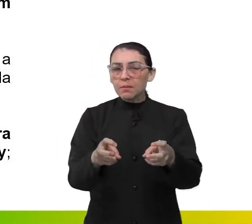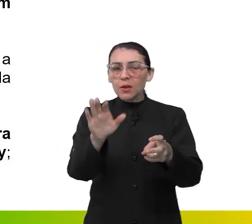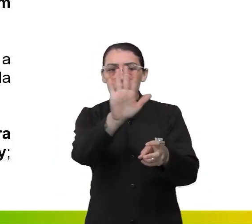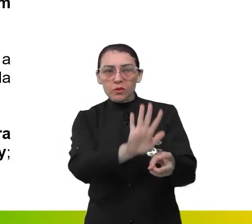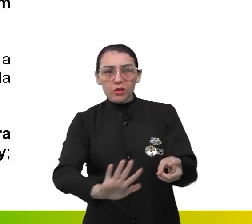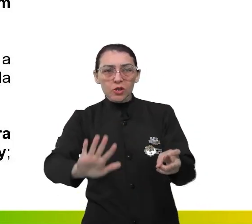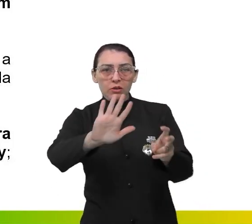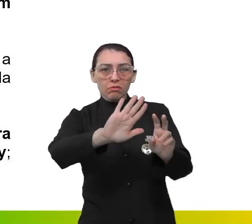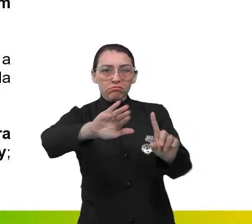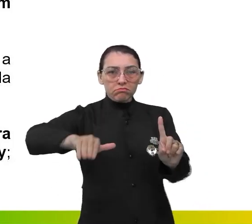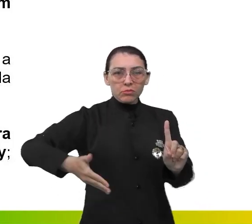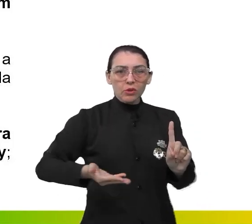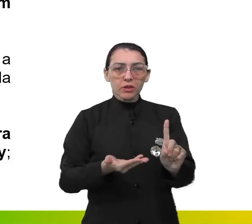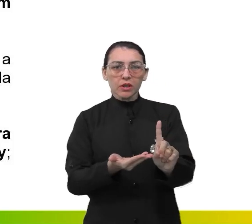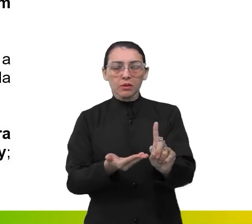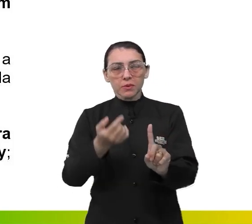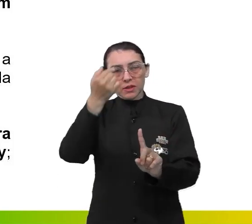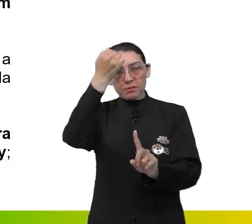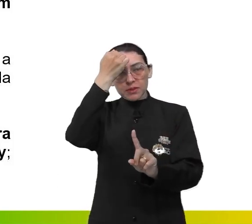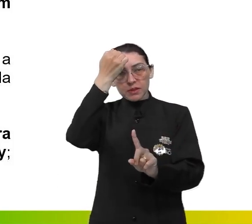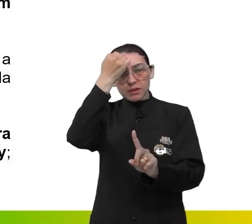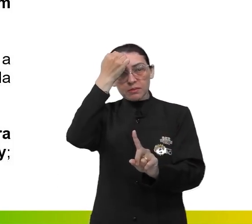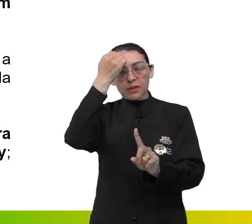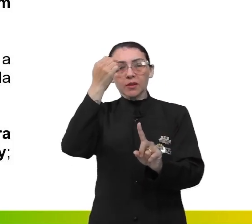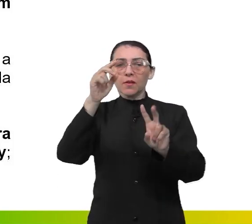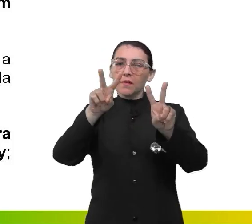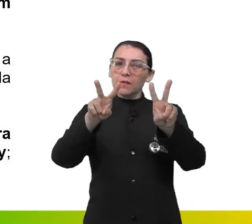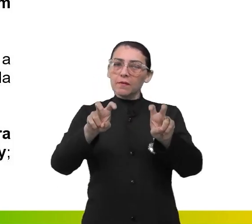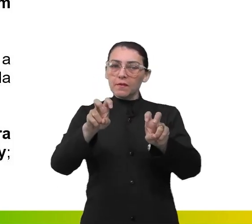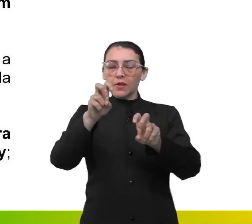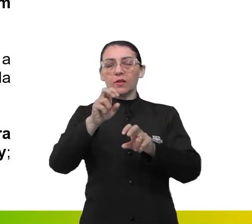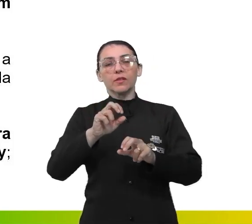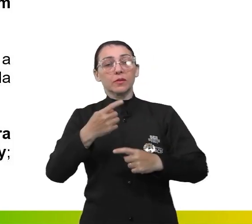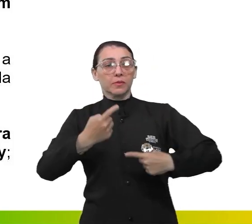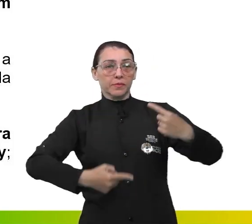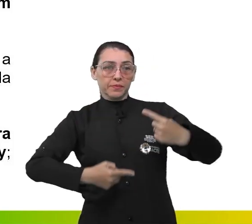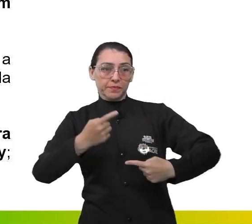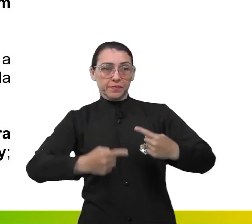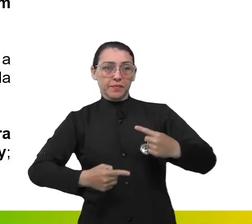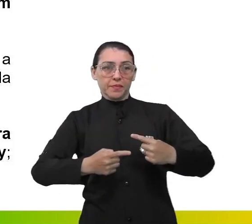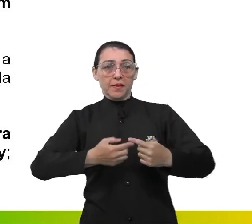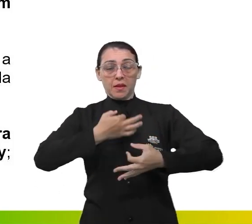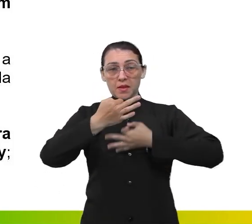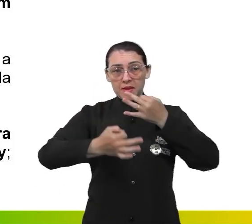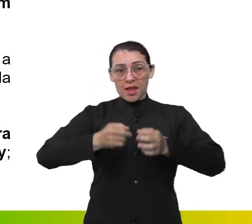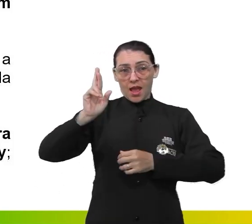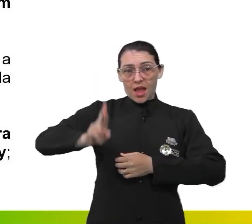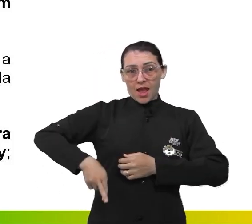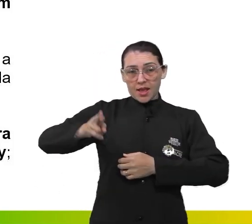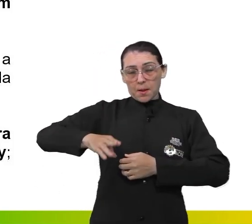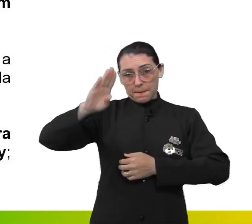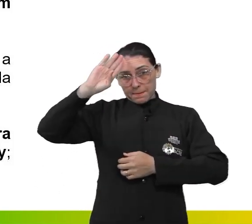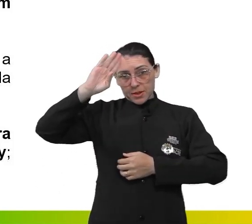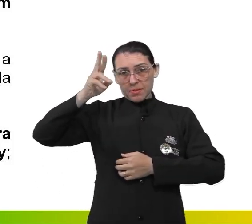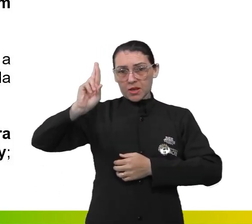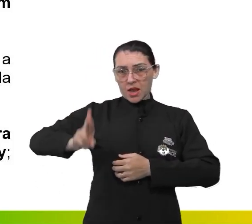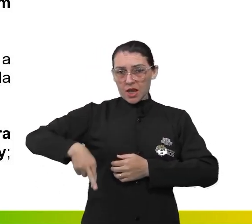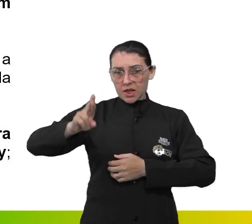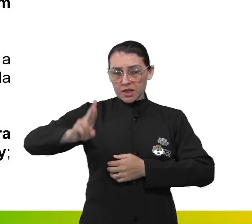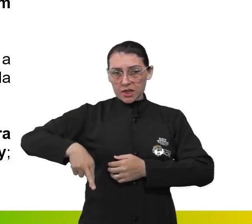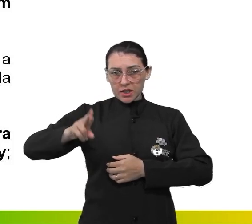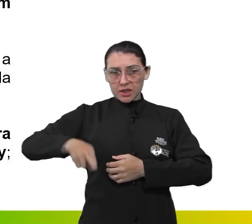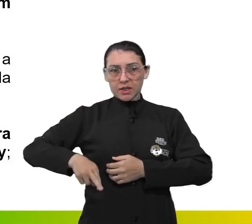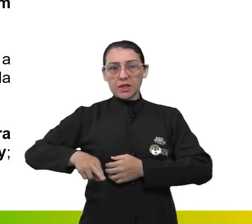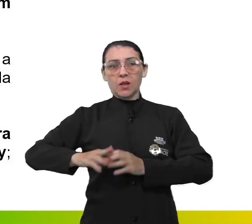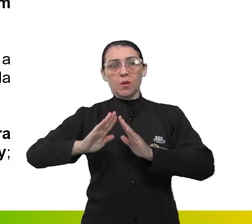geral, abordados por esse pensamento filosófico político? A crítica à razão, principalmente a razão